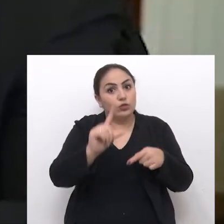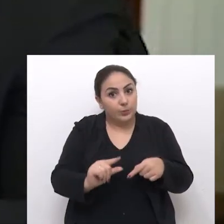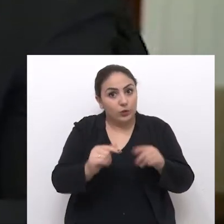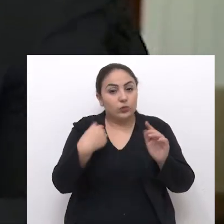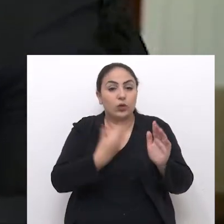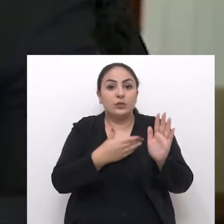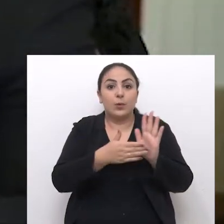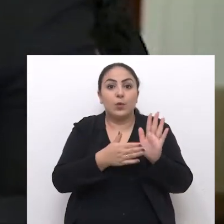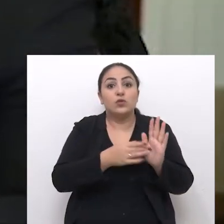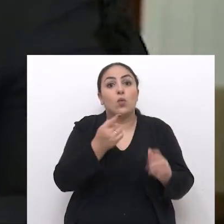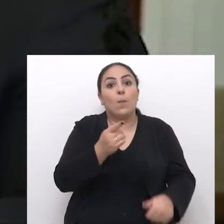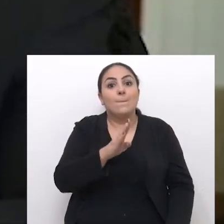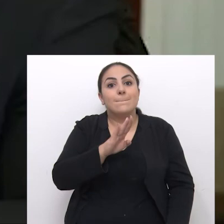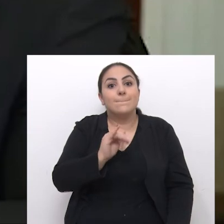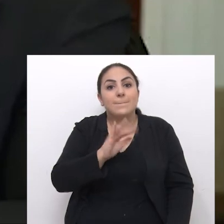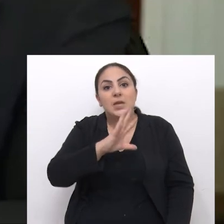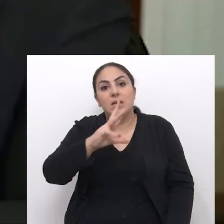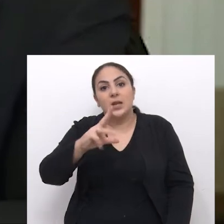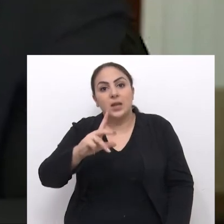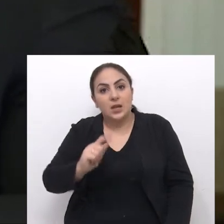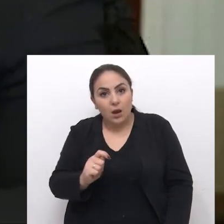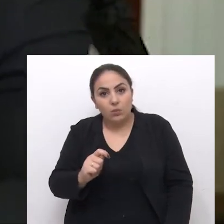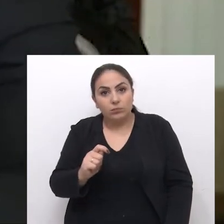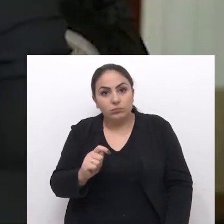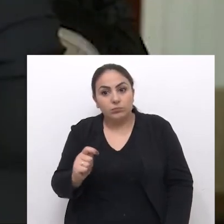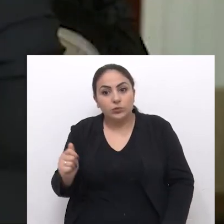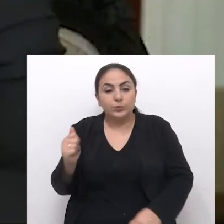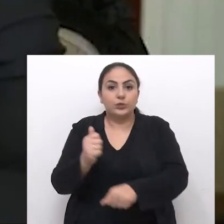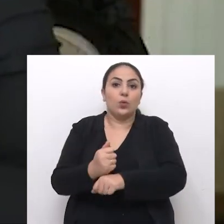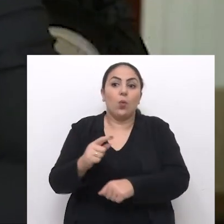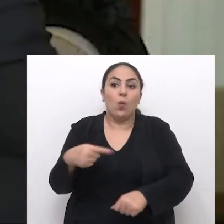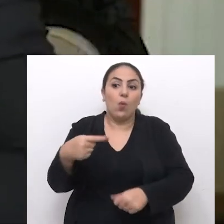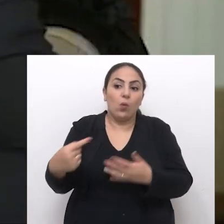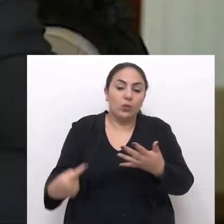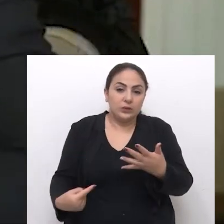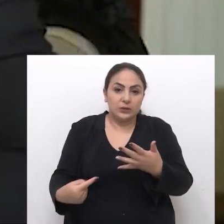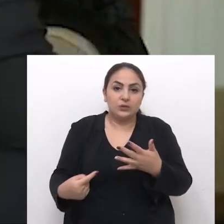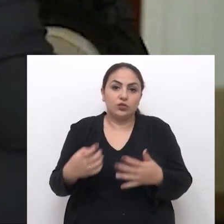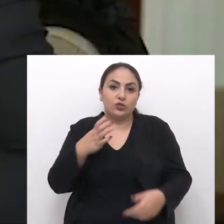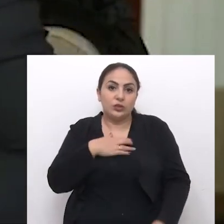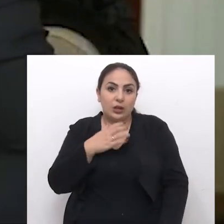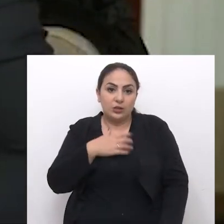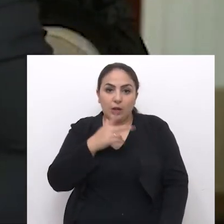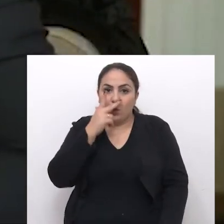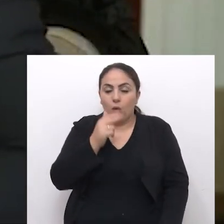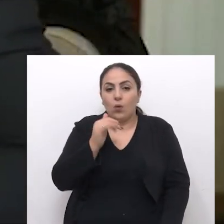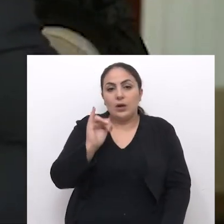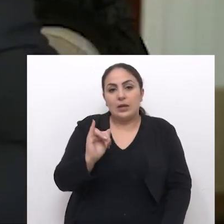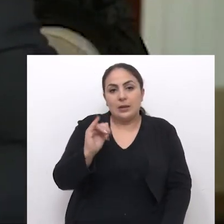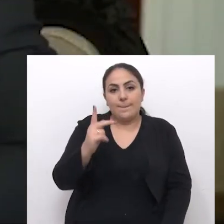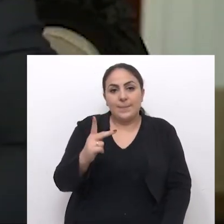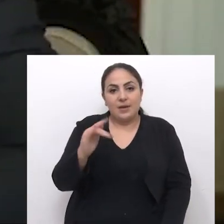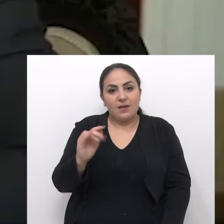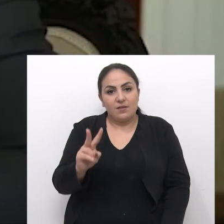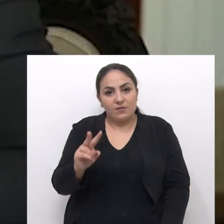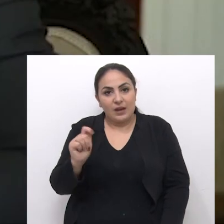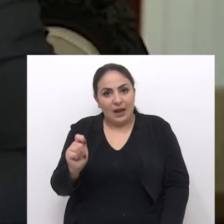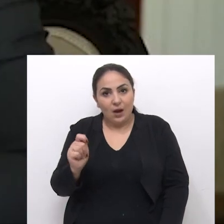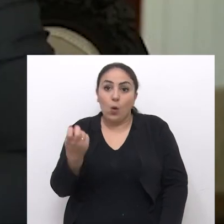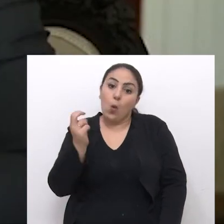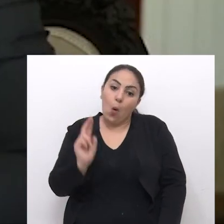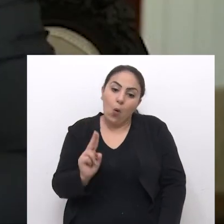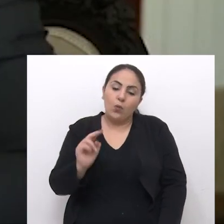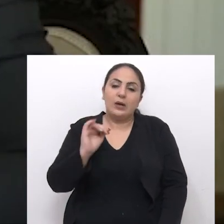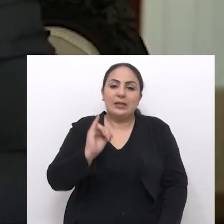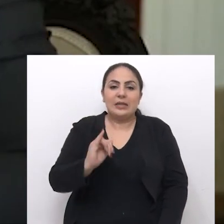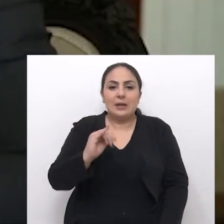nossa proposta, 1 bilhão. A gente está compensando essa perda de ICMS, entre outras formas com o IPVA e com o